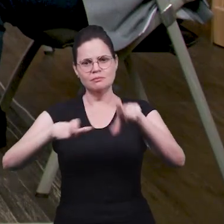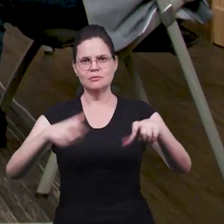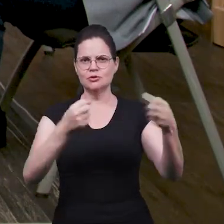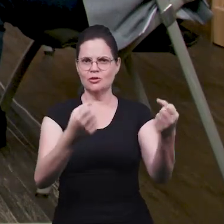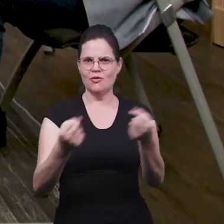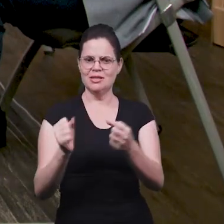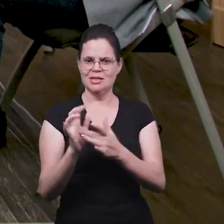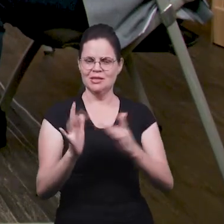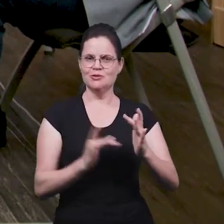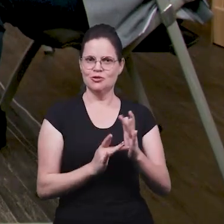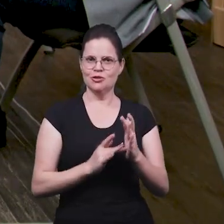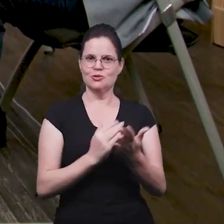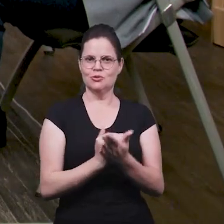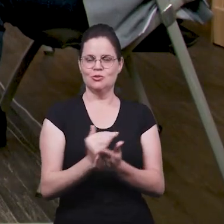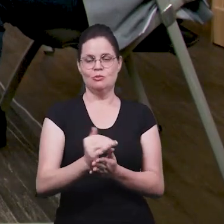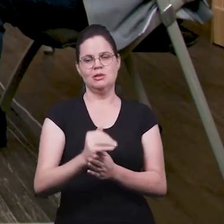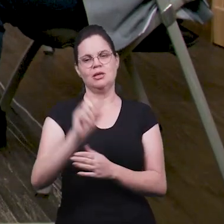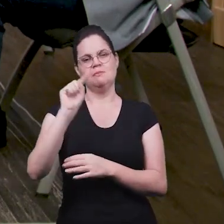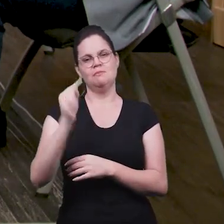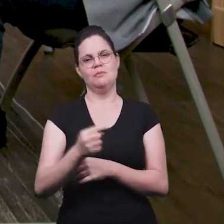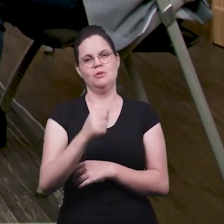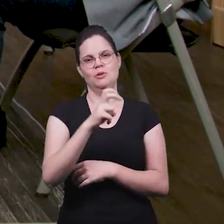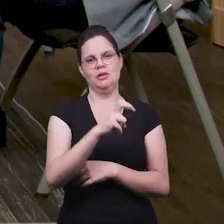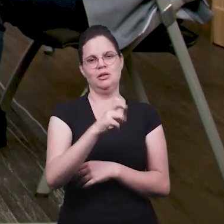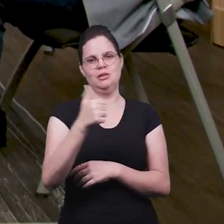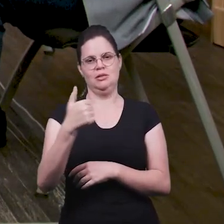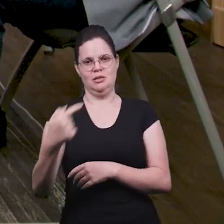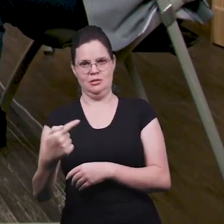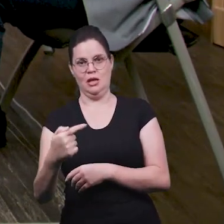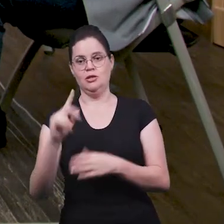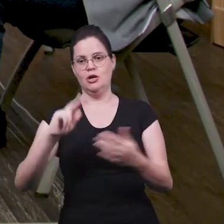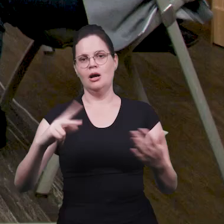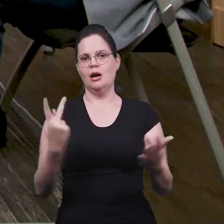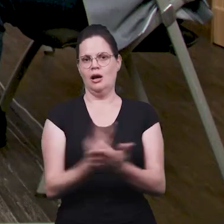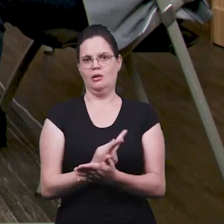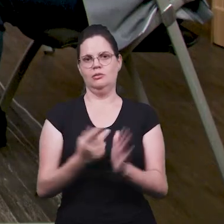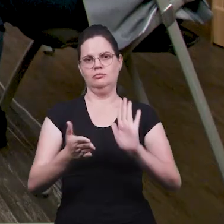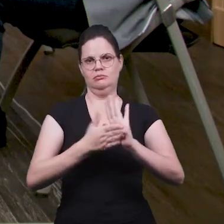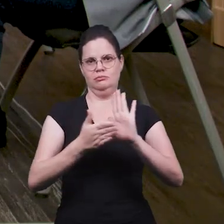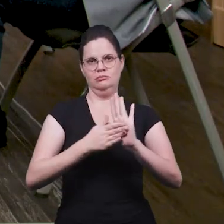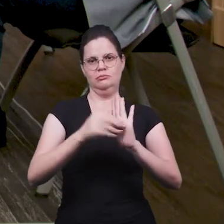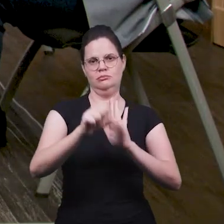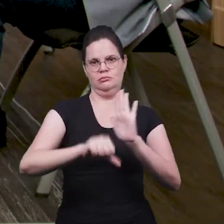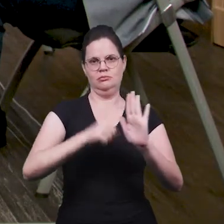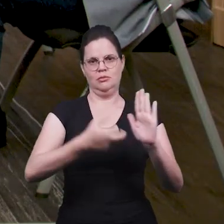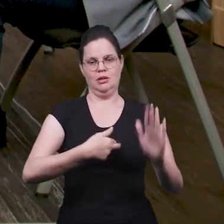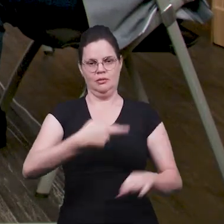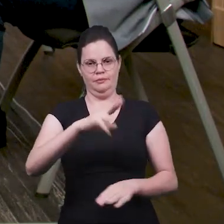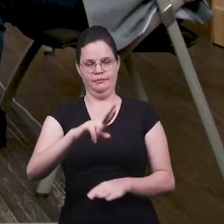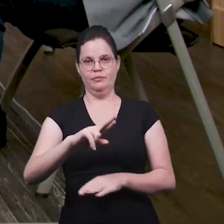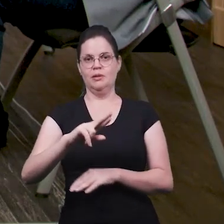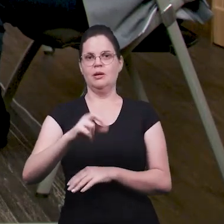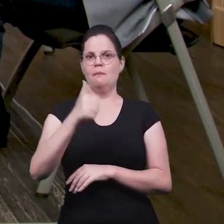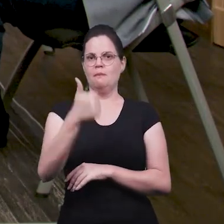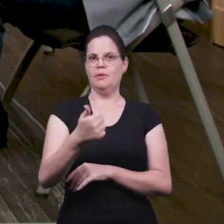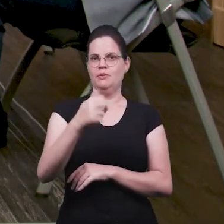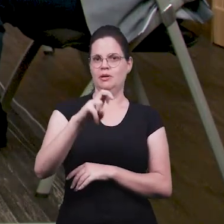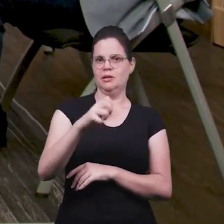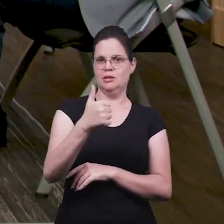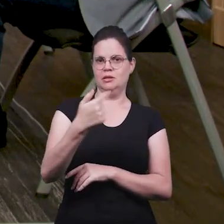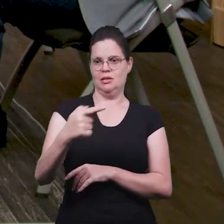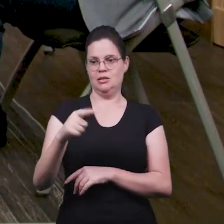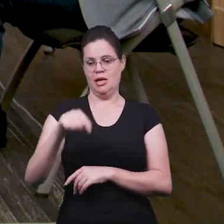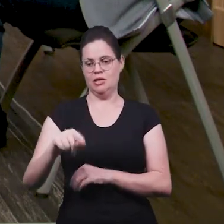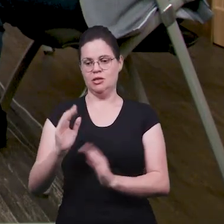isso aí em 1517 vem a Reforma. 1517 é a data que